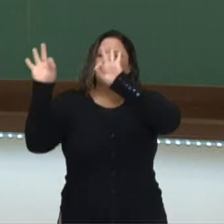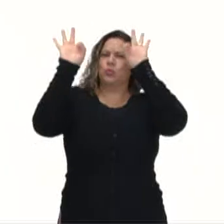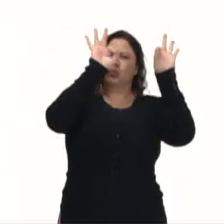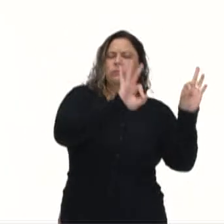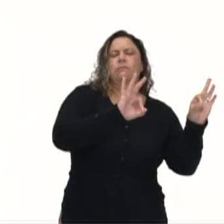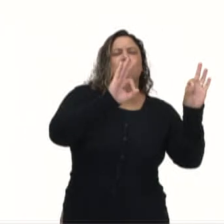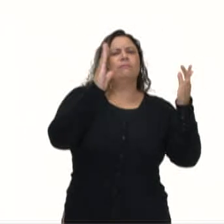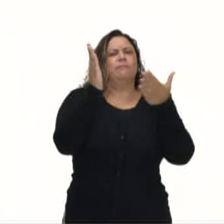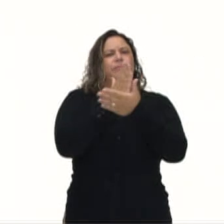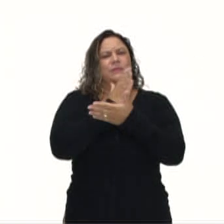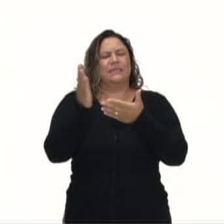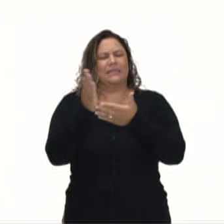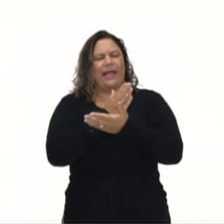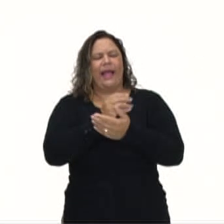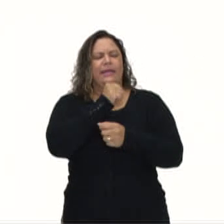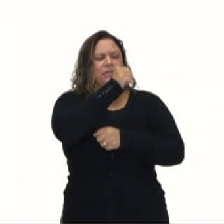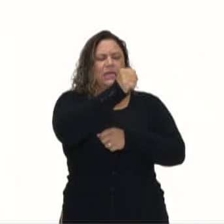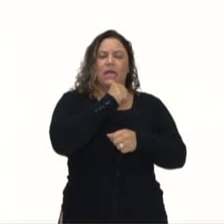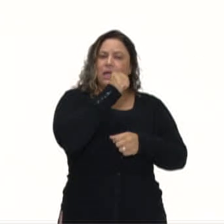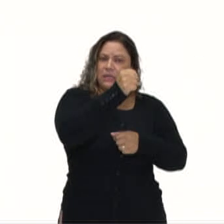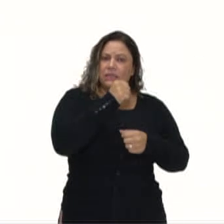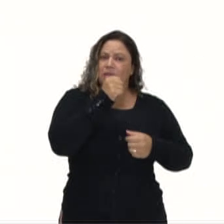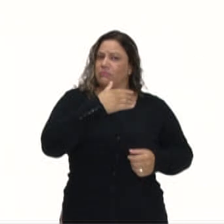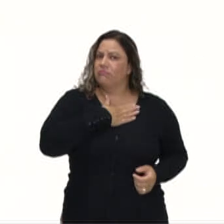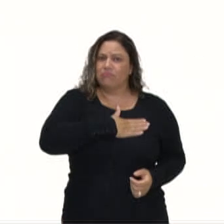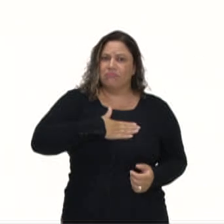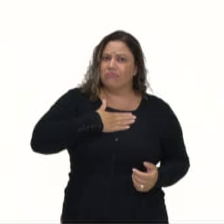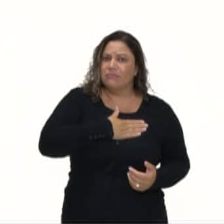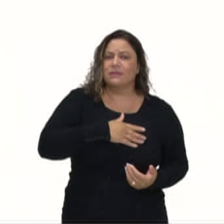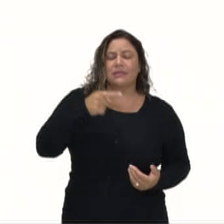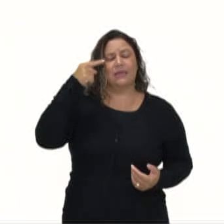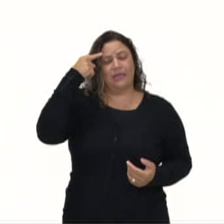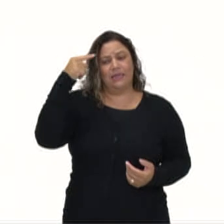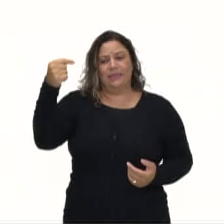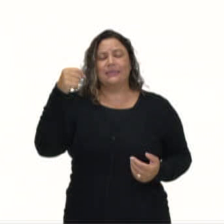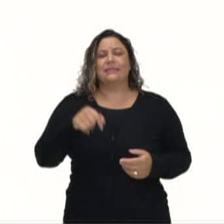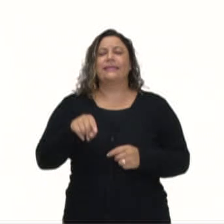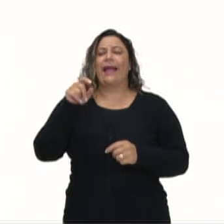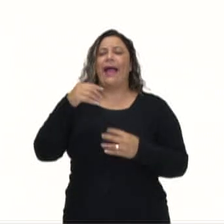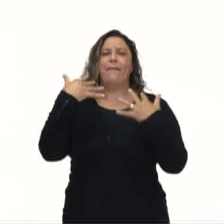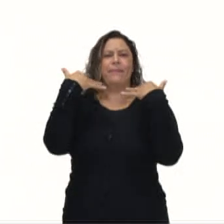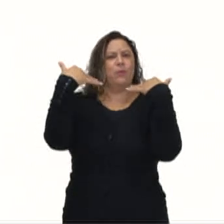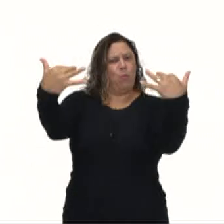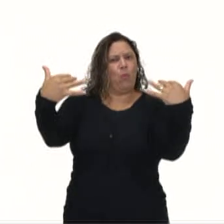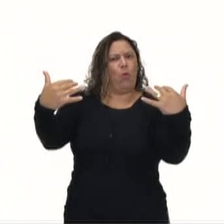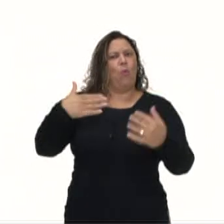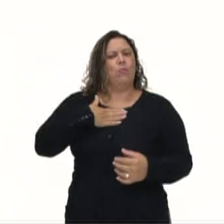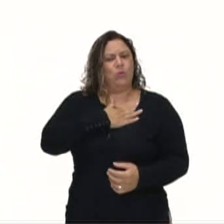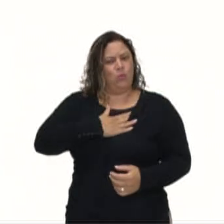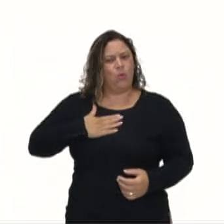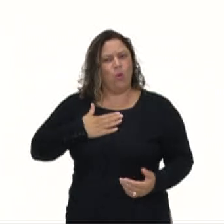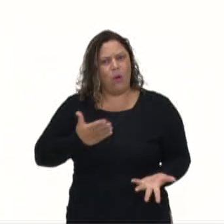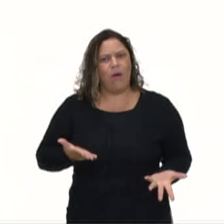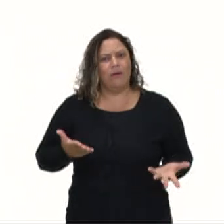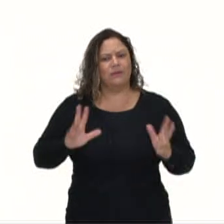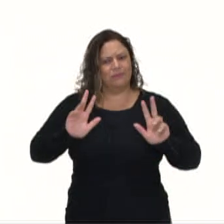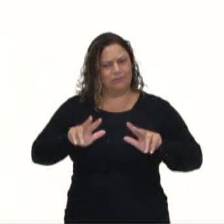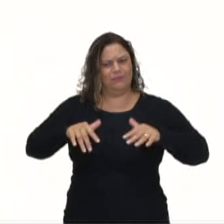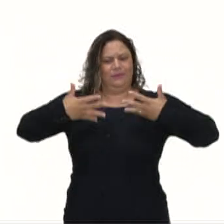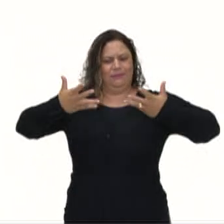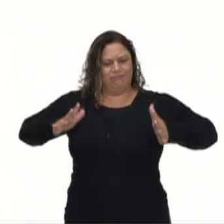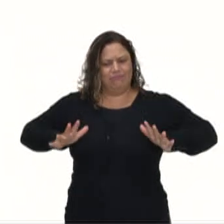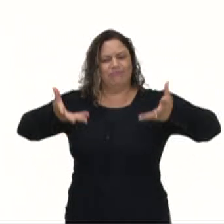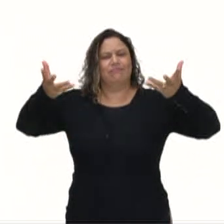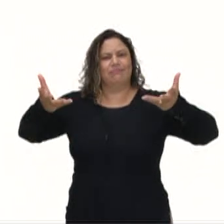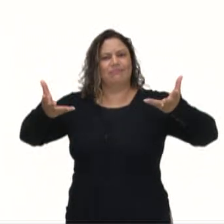Quando você faz o que você sabe que os fãs parecem gostar, isso faz com que